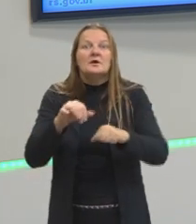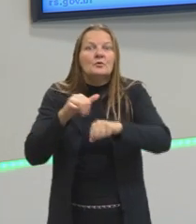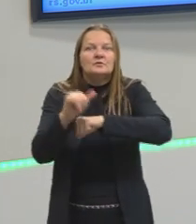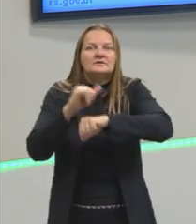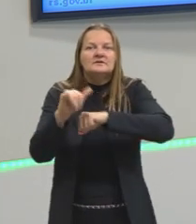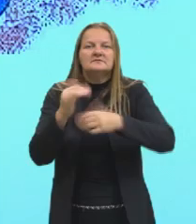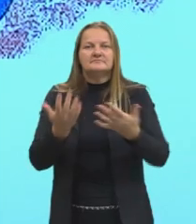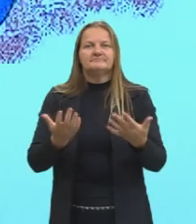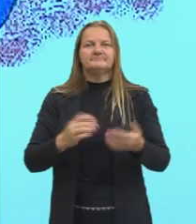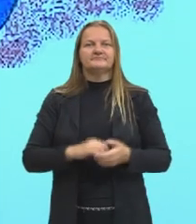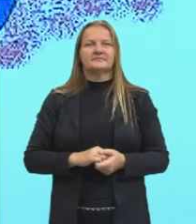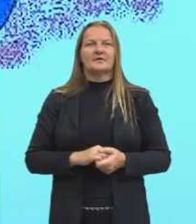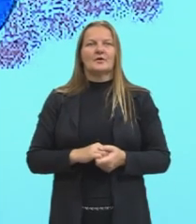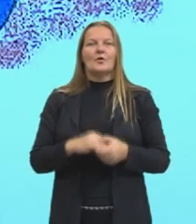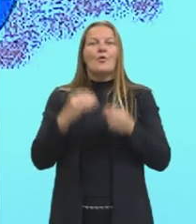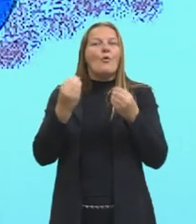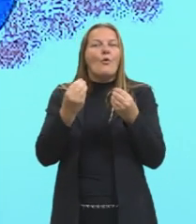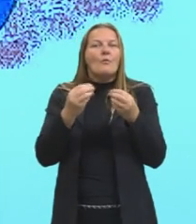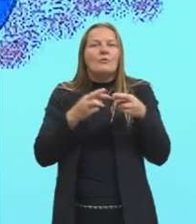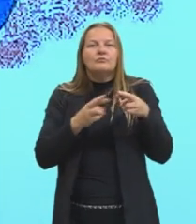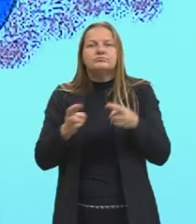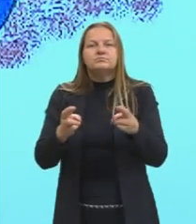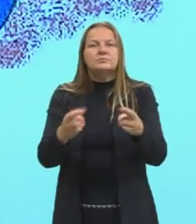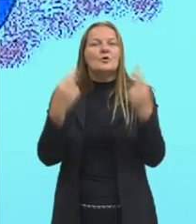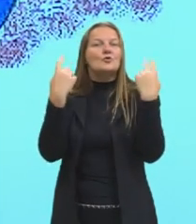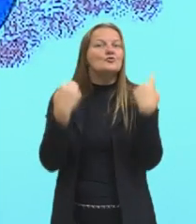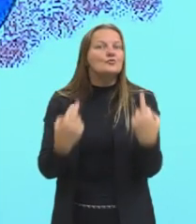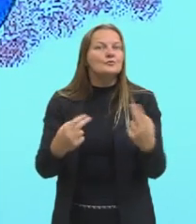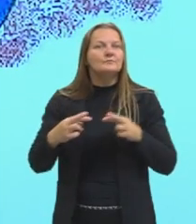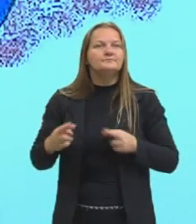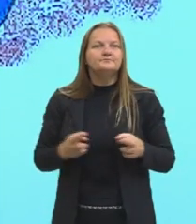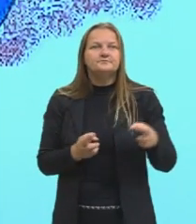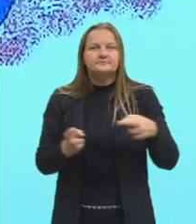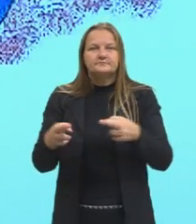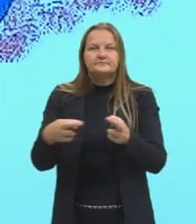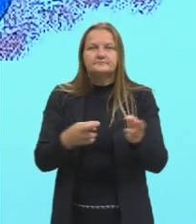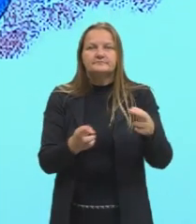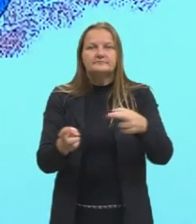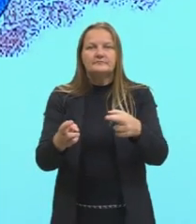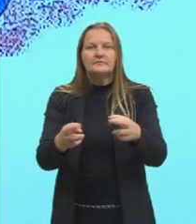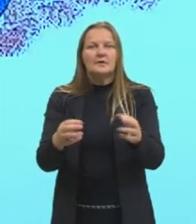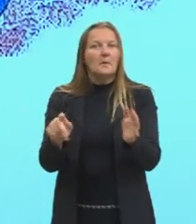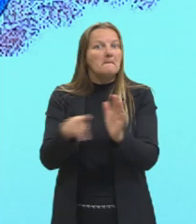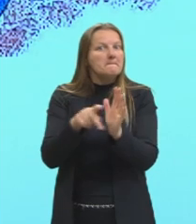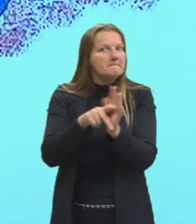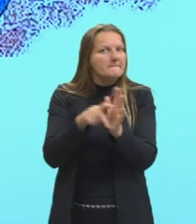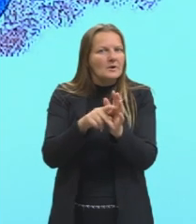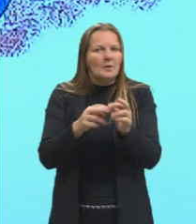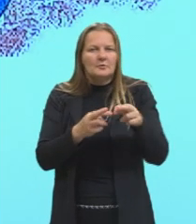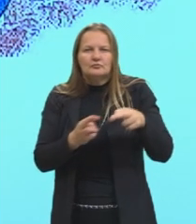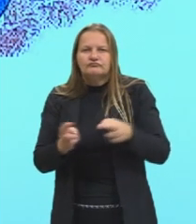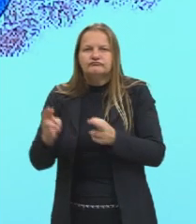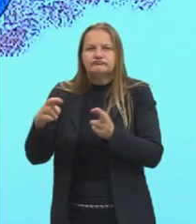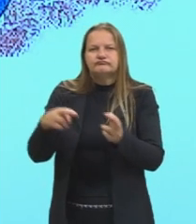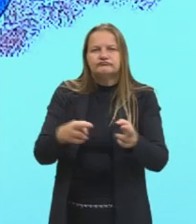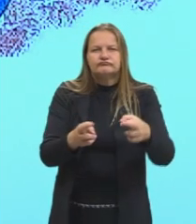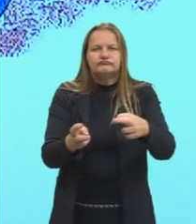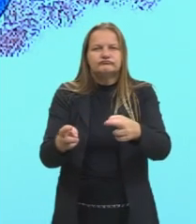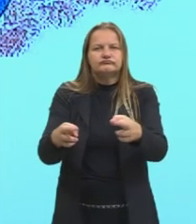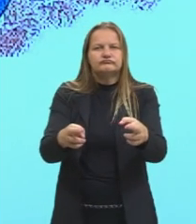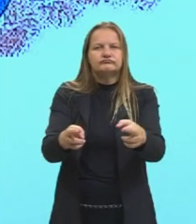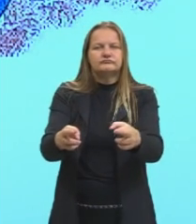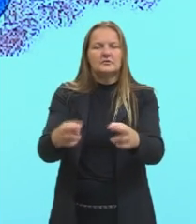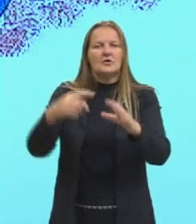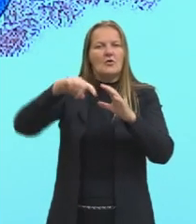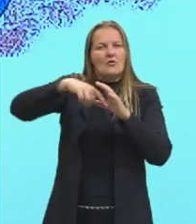cima mostra como seria um normal tá tu tem ali o local dele né que a gente chama a parte mais